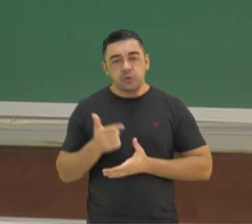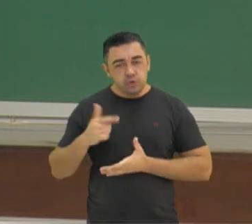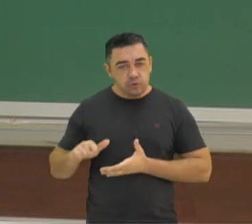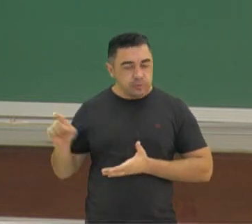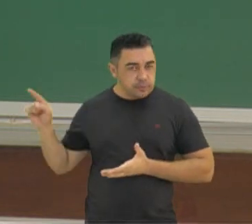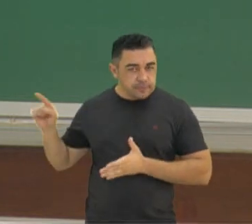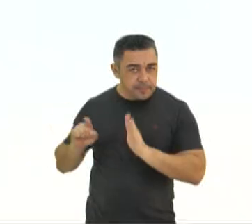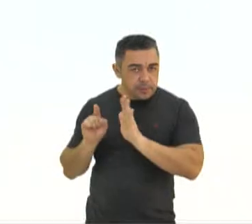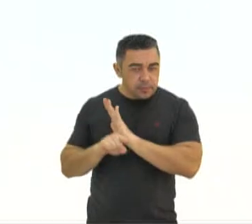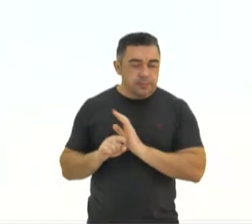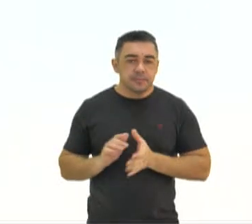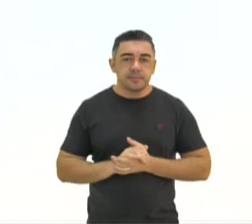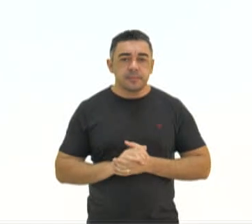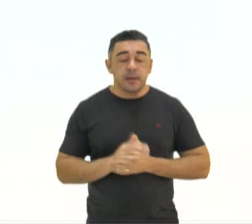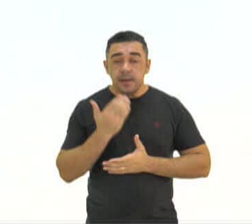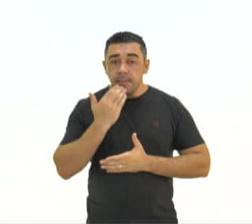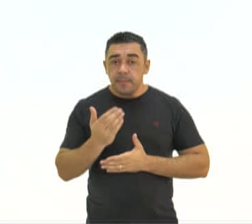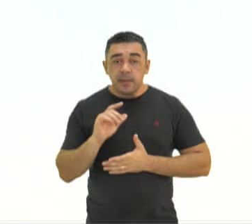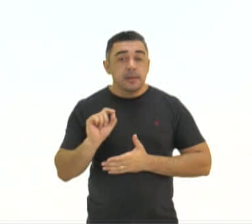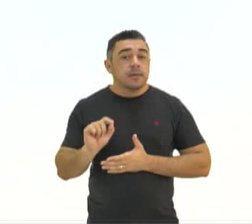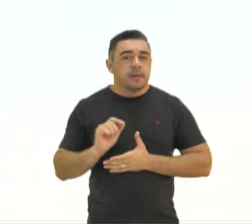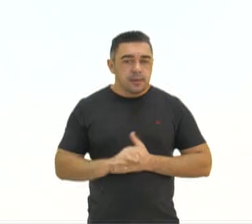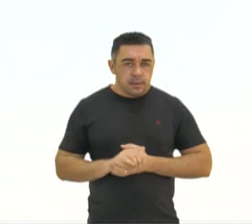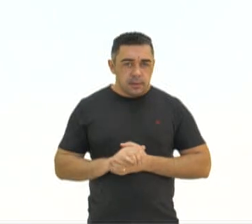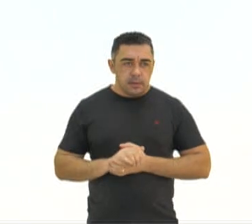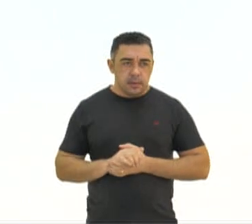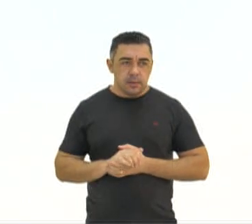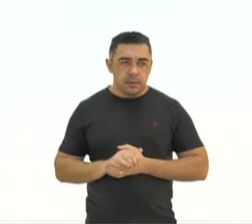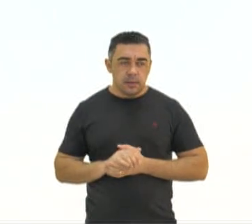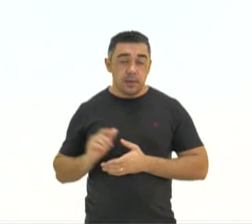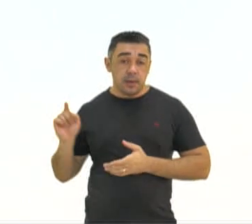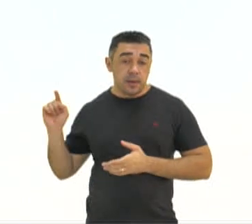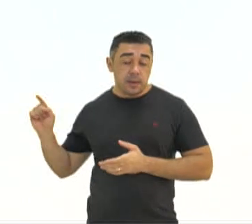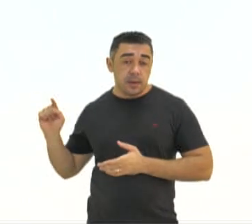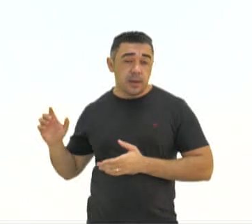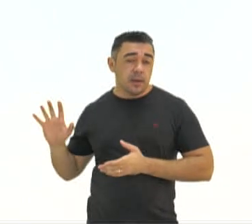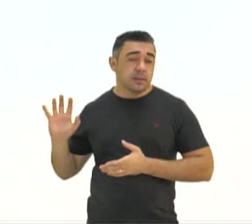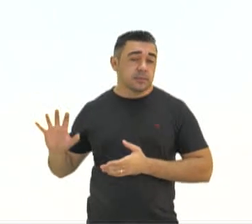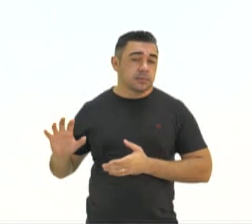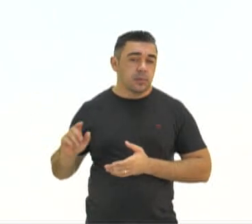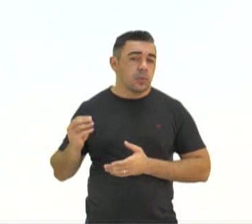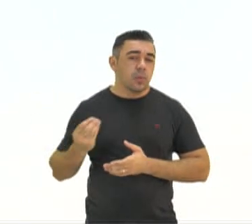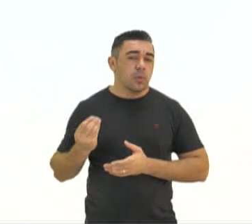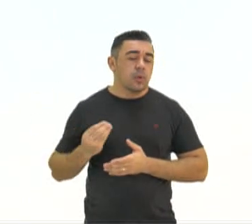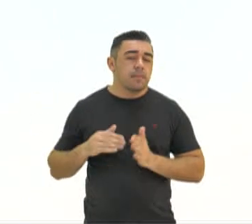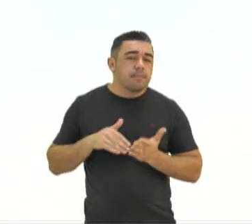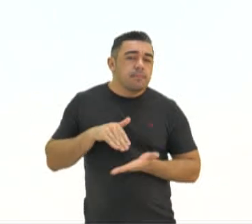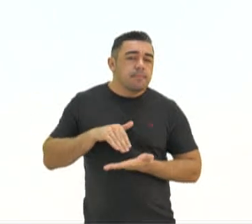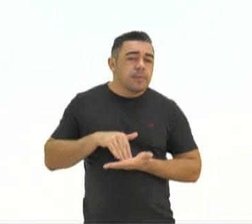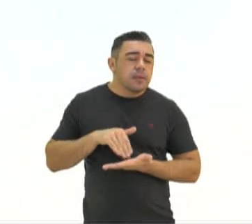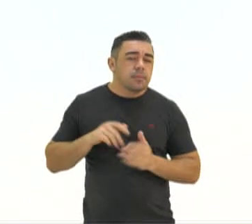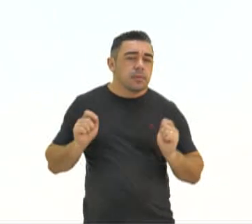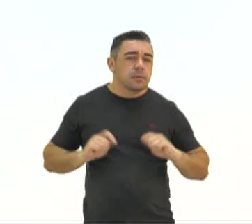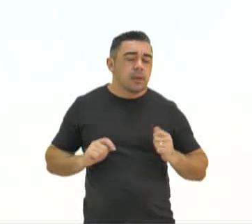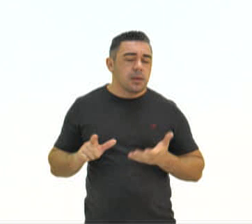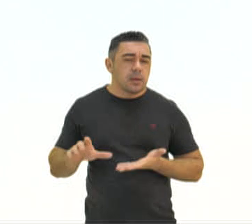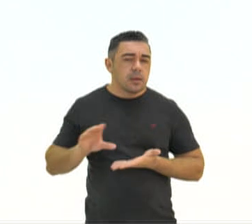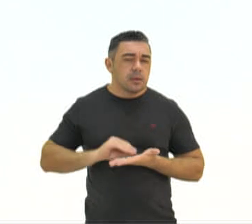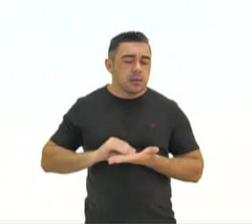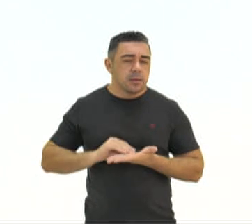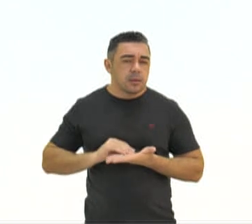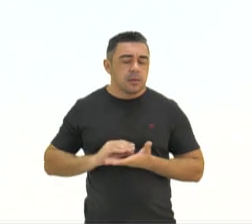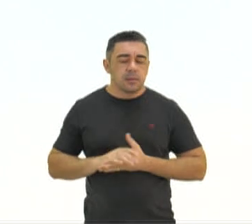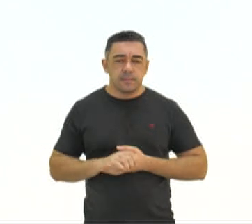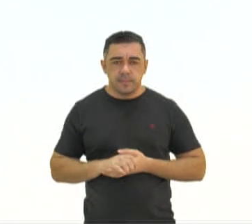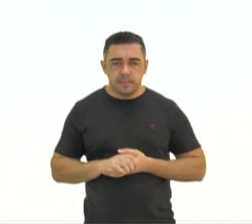a questão. Então ela pede aqui, né? Nessas condições, qual o número mínimo de cédulas que ela pode receber,